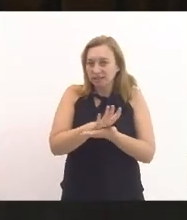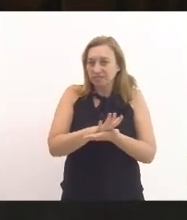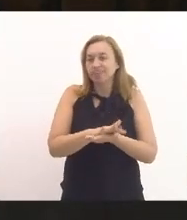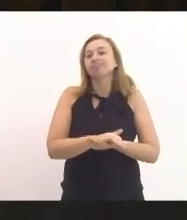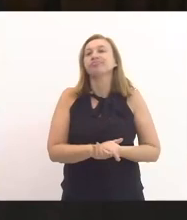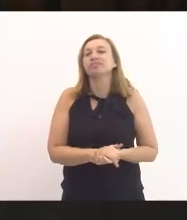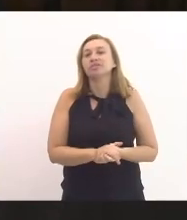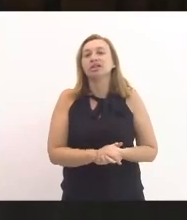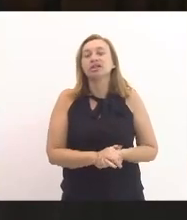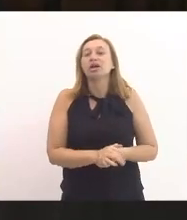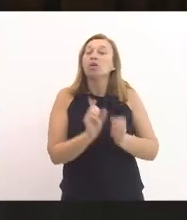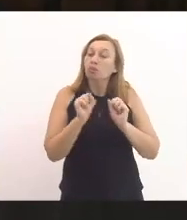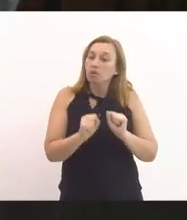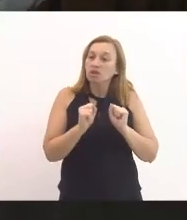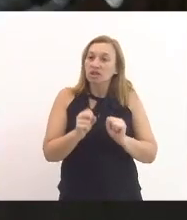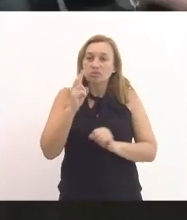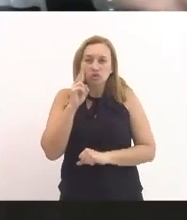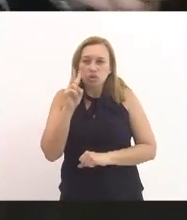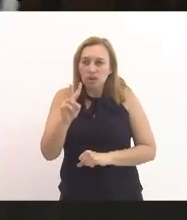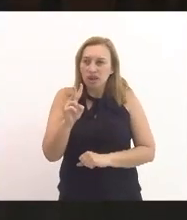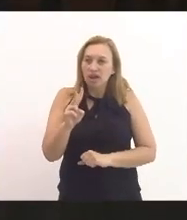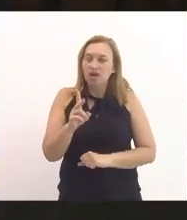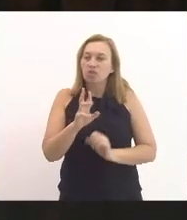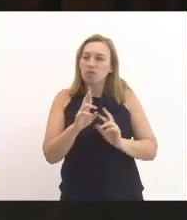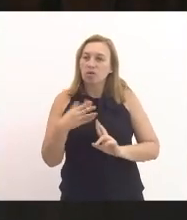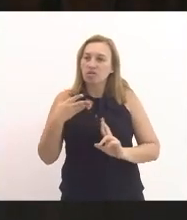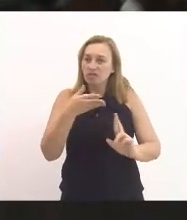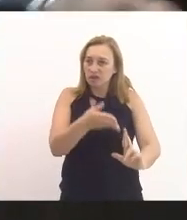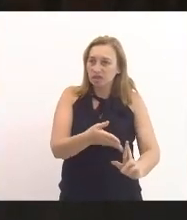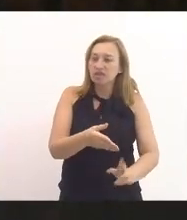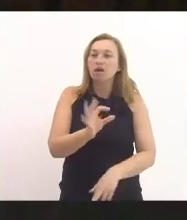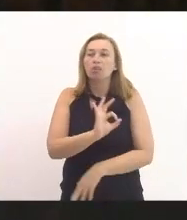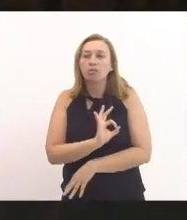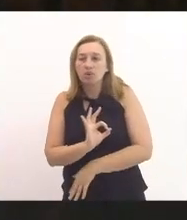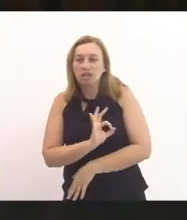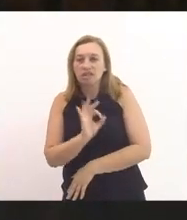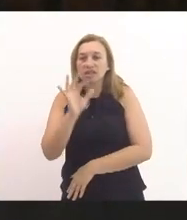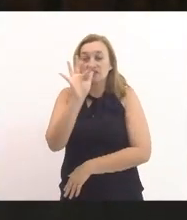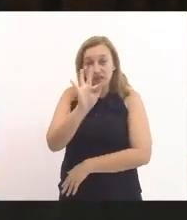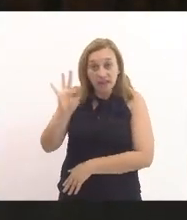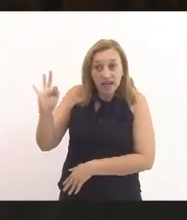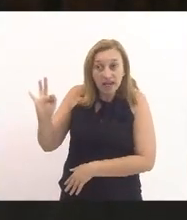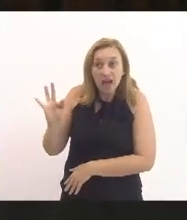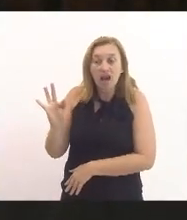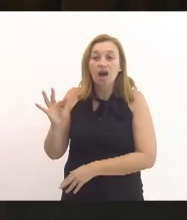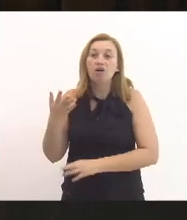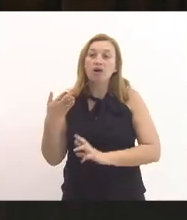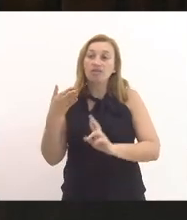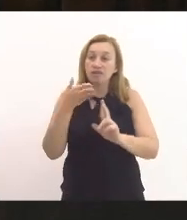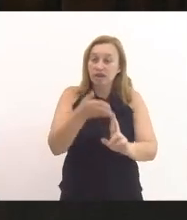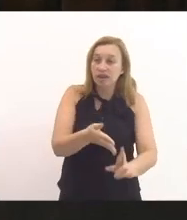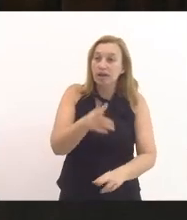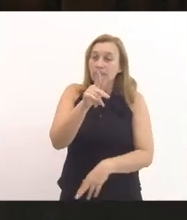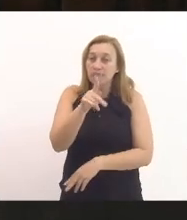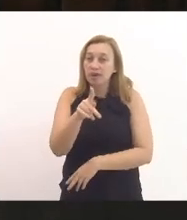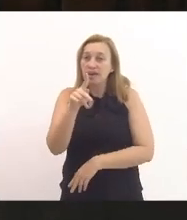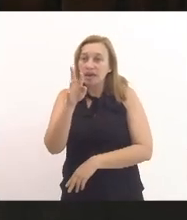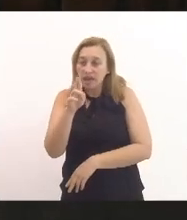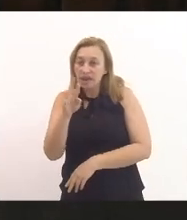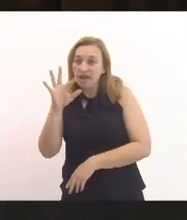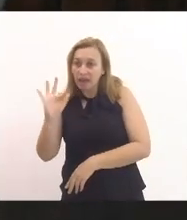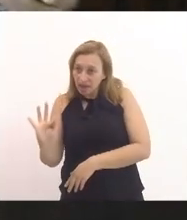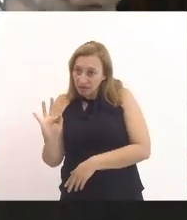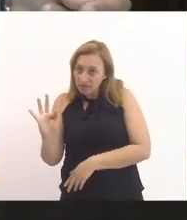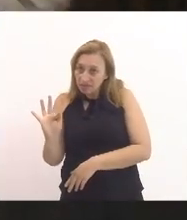e aí a gente pode olhar como referência até mesmo para a Polícia Federal nós podemos olhar como referência para PRF